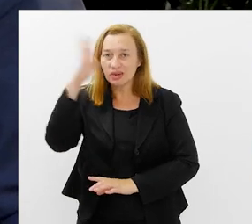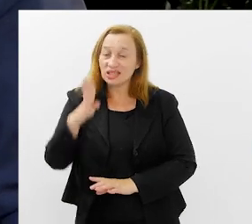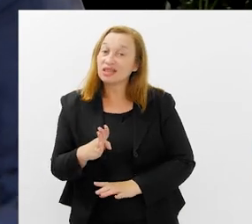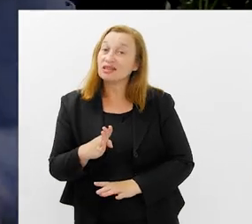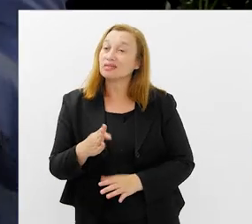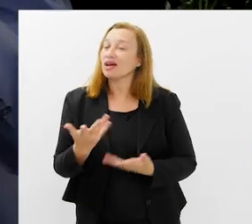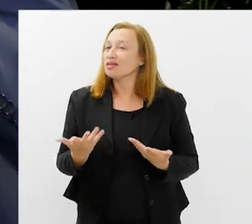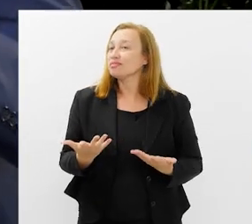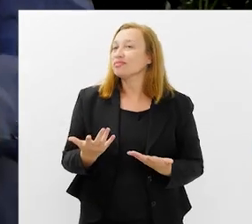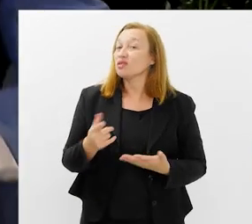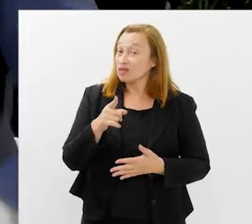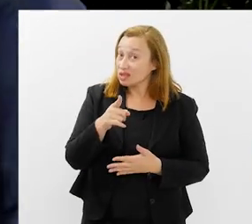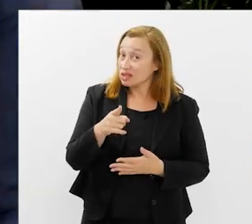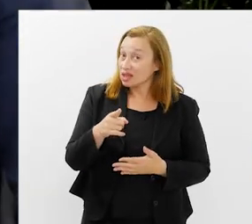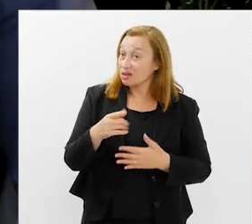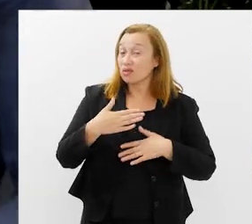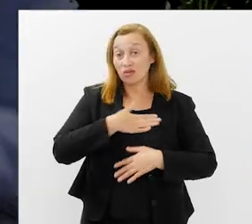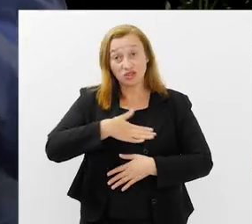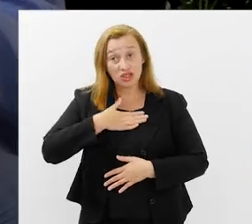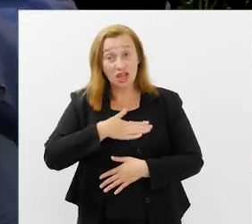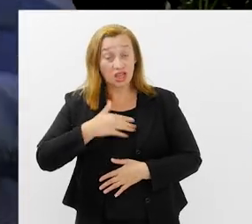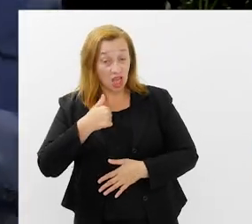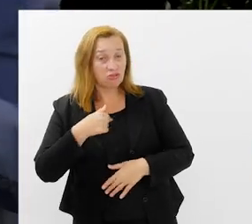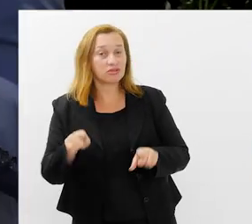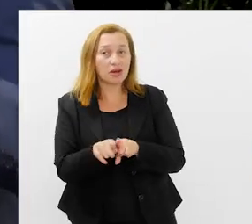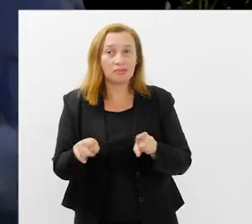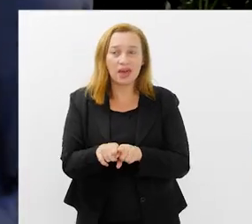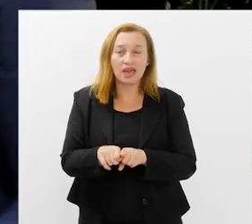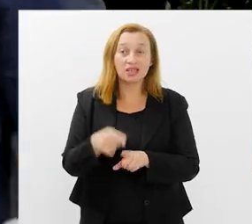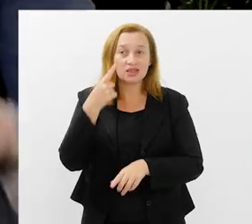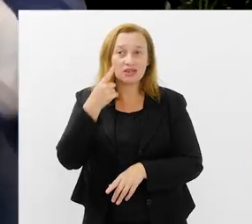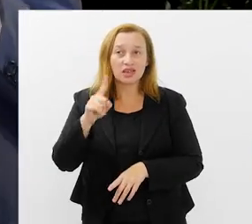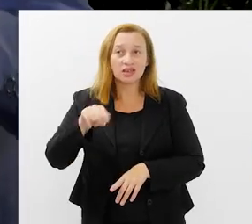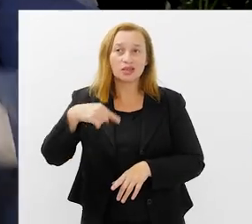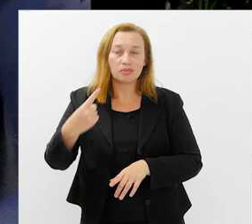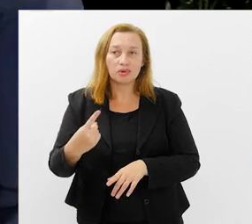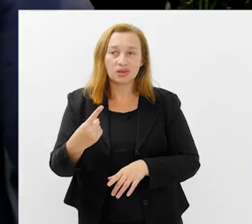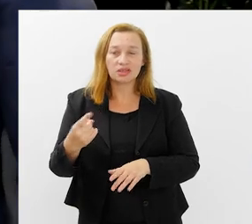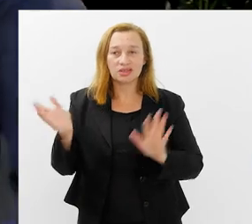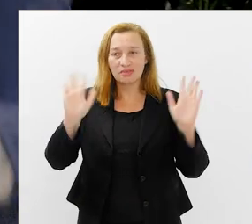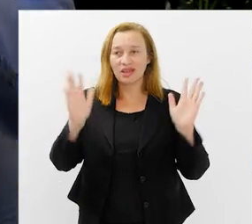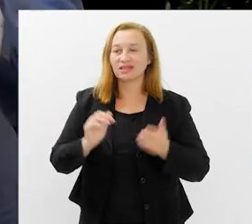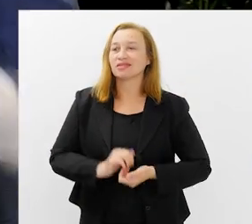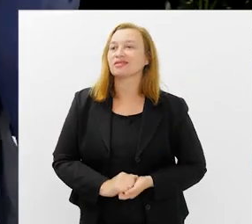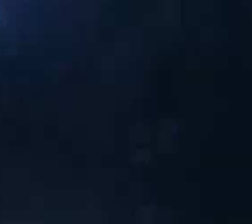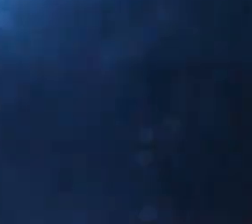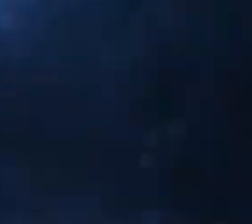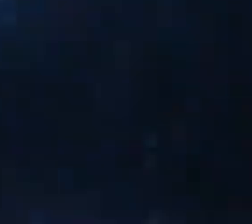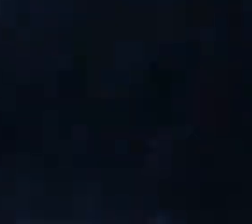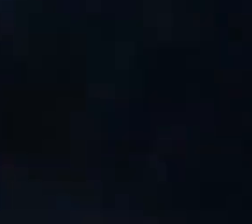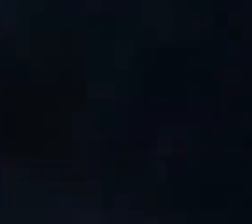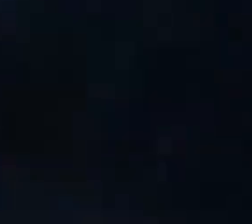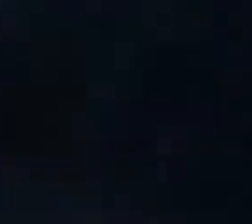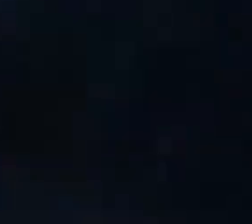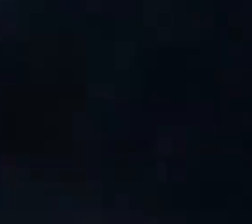Advogados do Brasil. Espero que tenham curtido, eu também curti muito aqui, e a gente se vê no próximo programa. Até mais!